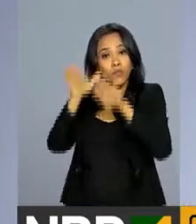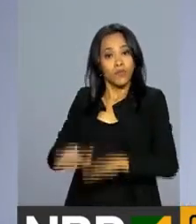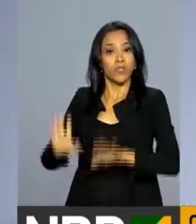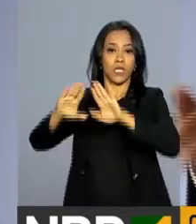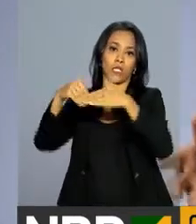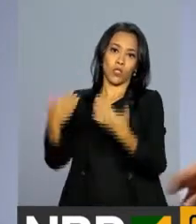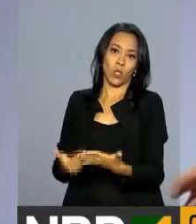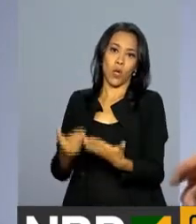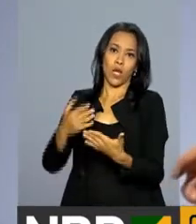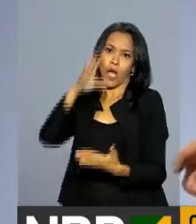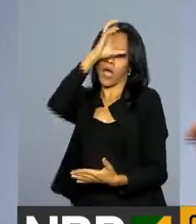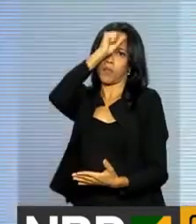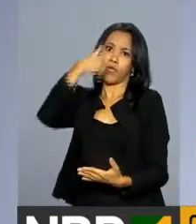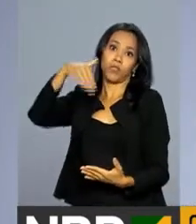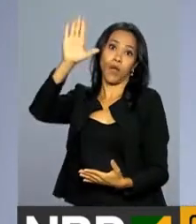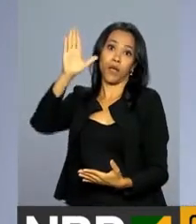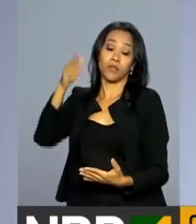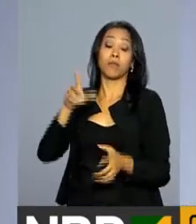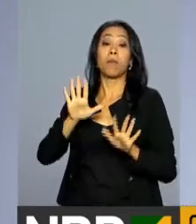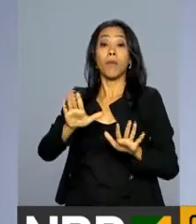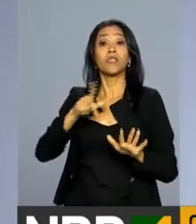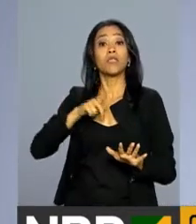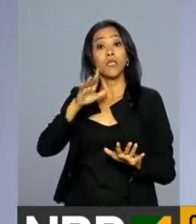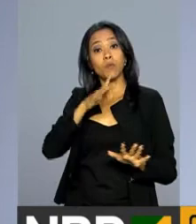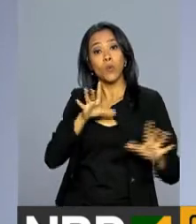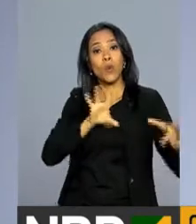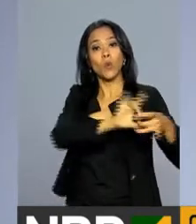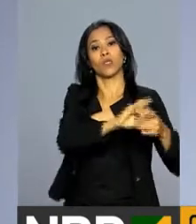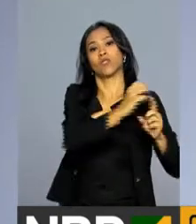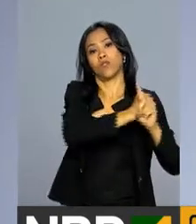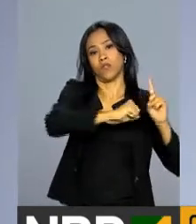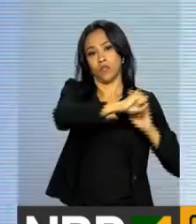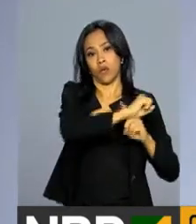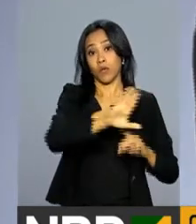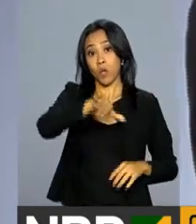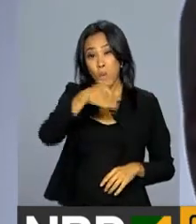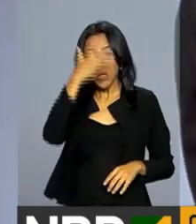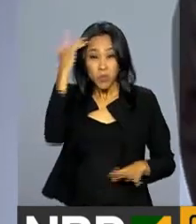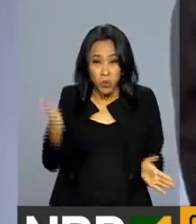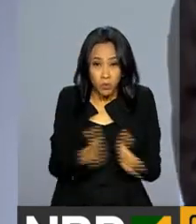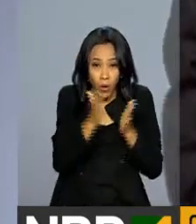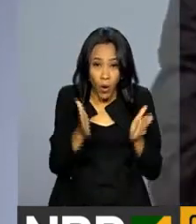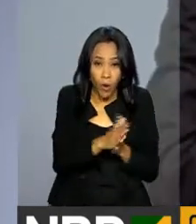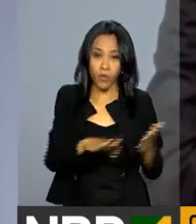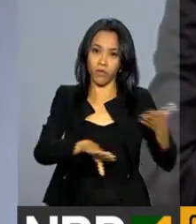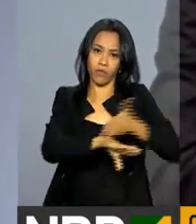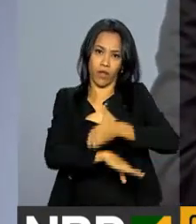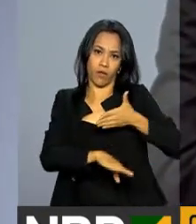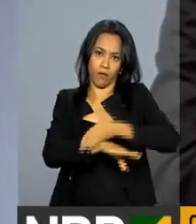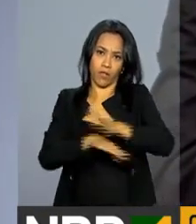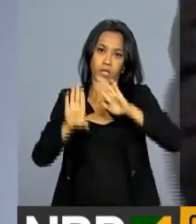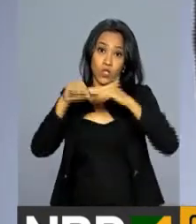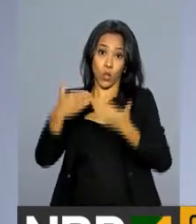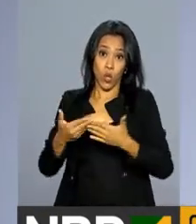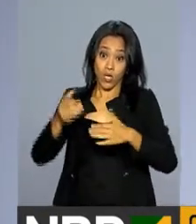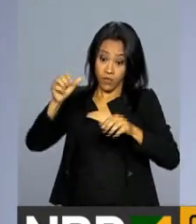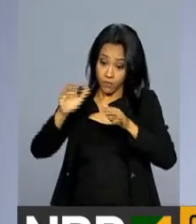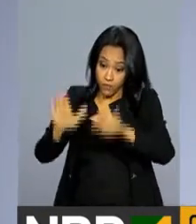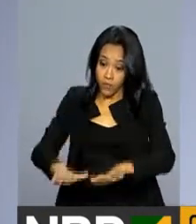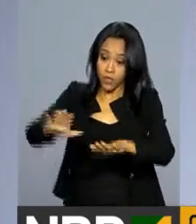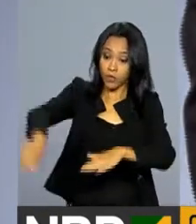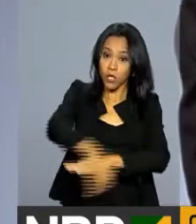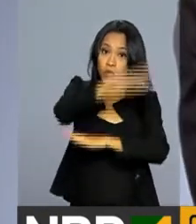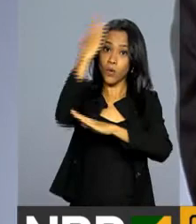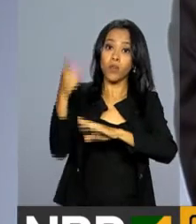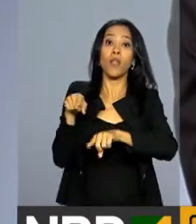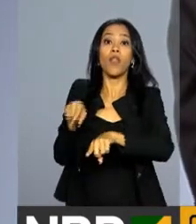aprendi muito mais mas tem uma vertente social porque quando os mais pobres vão à escola e lá ficam o dia todo eles se alimentam